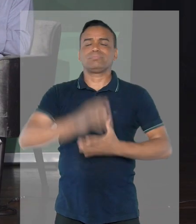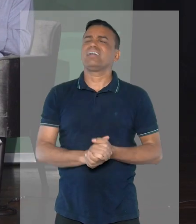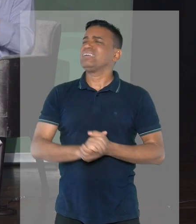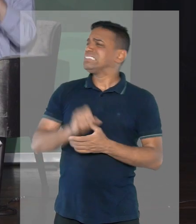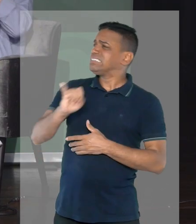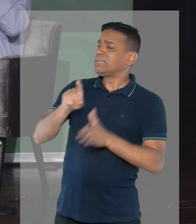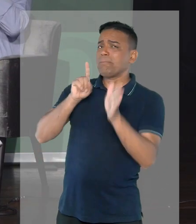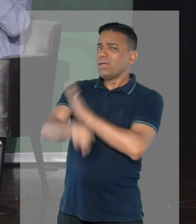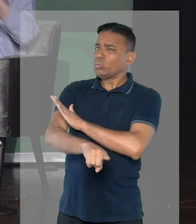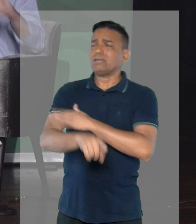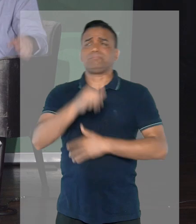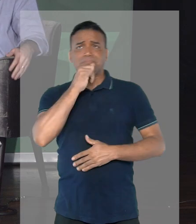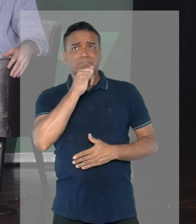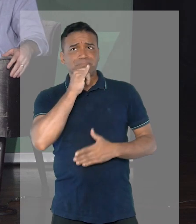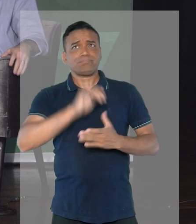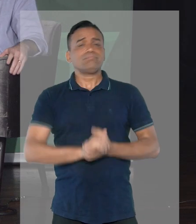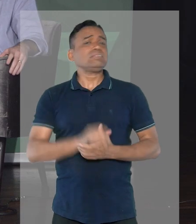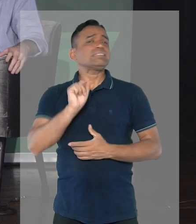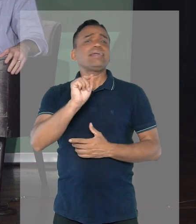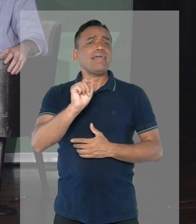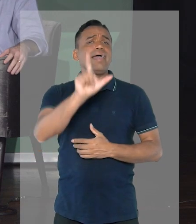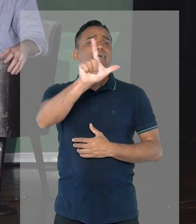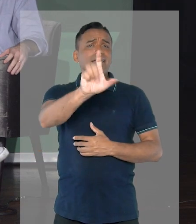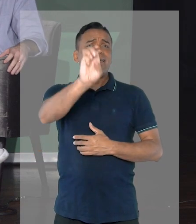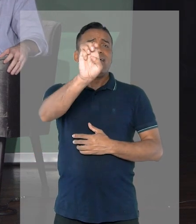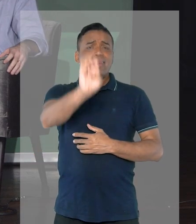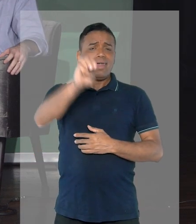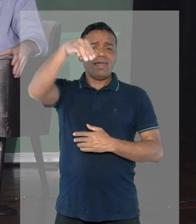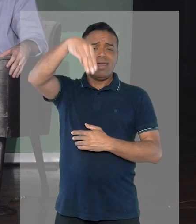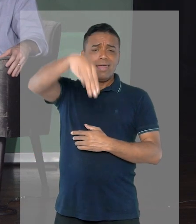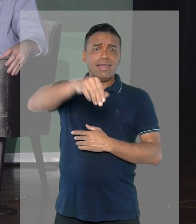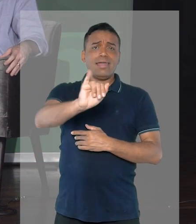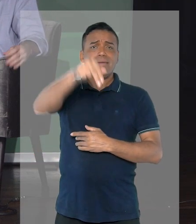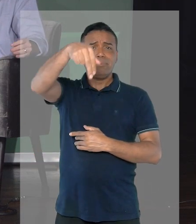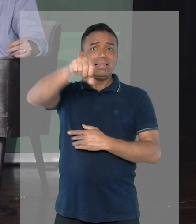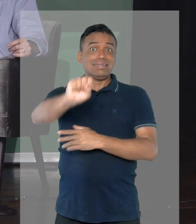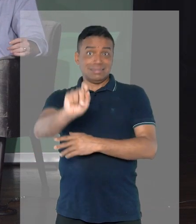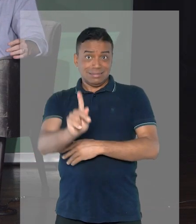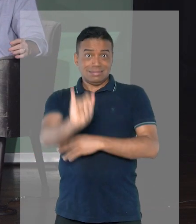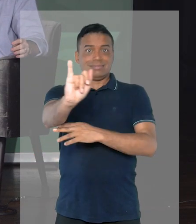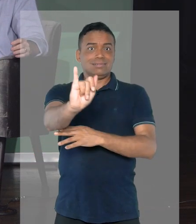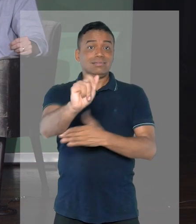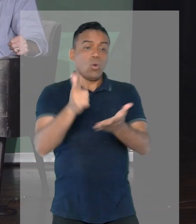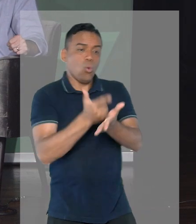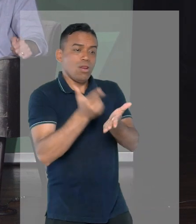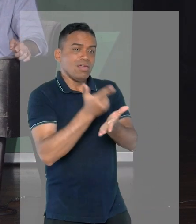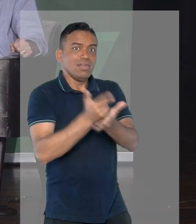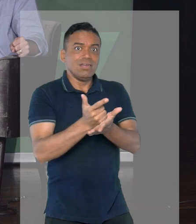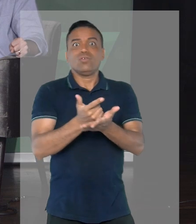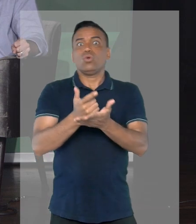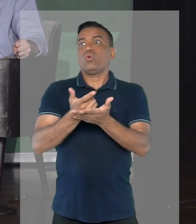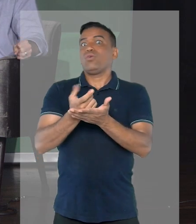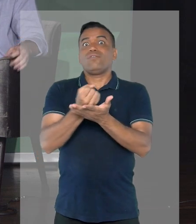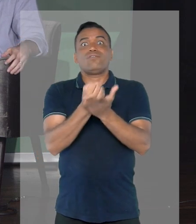te perguntar, queima-roupa, quem é Leminski? Aqui no livro é muito interessante, né, que você traz mais de